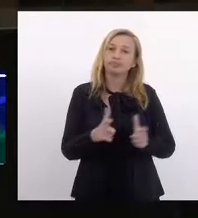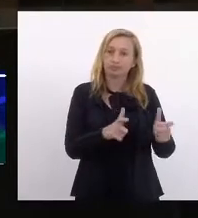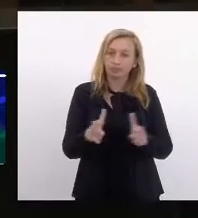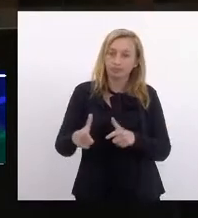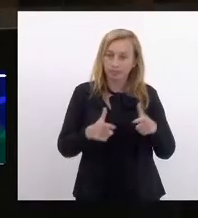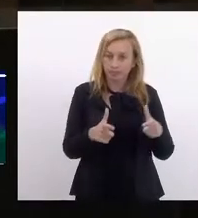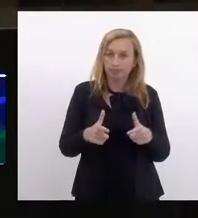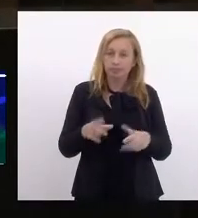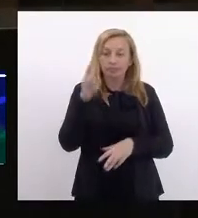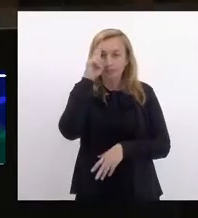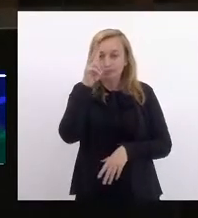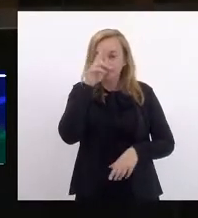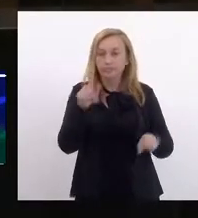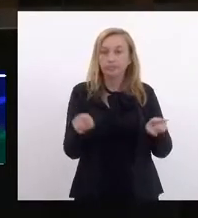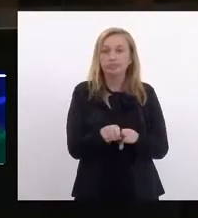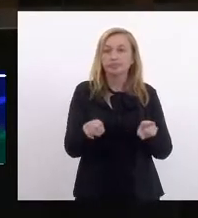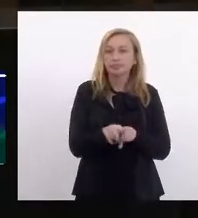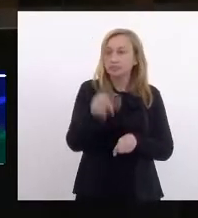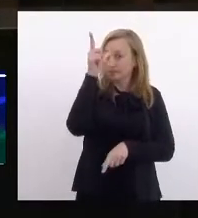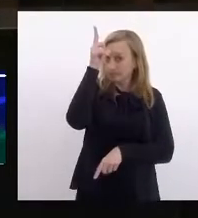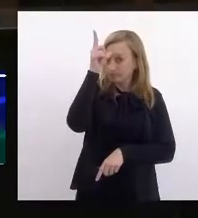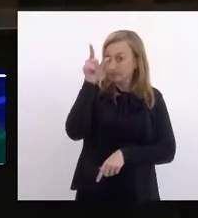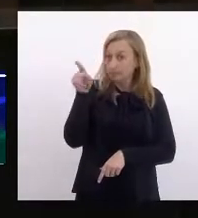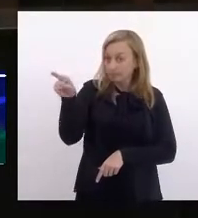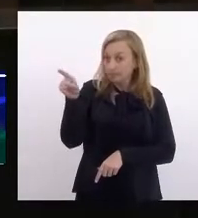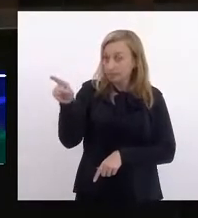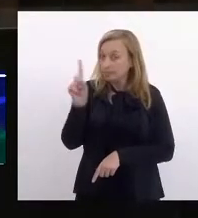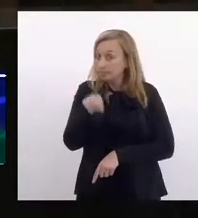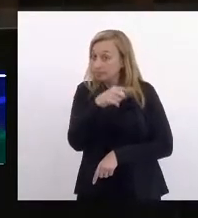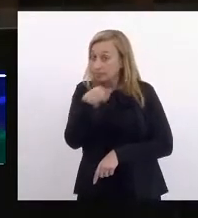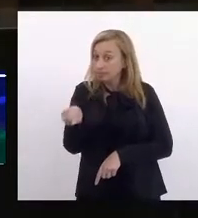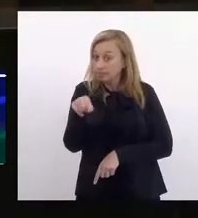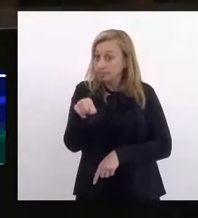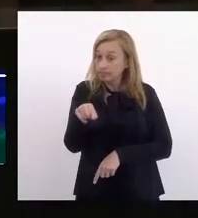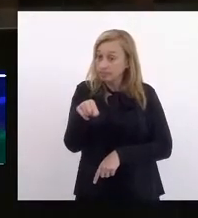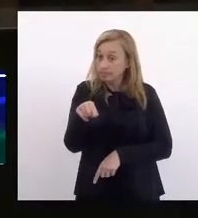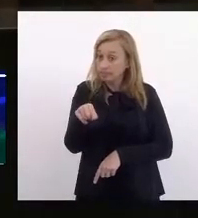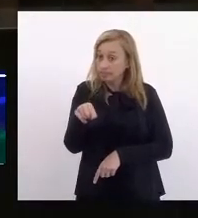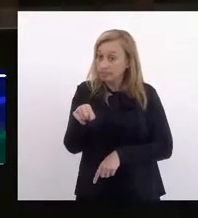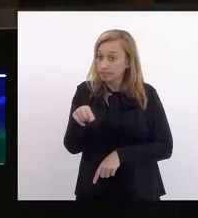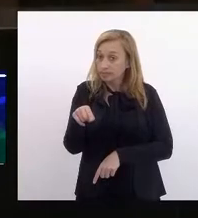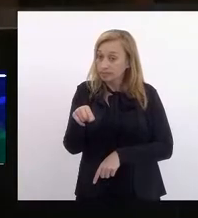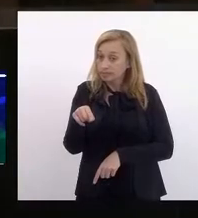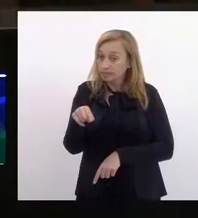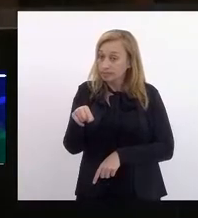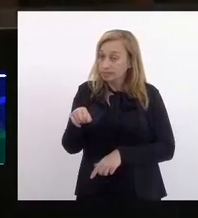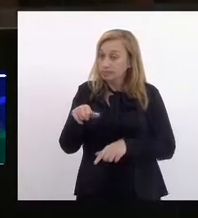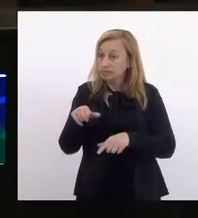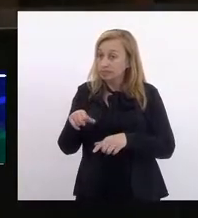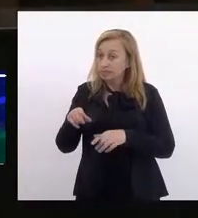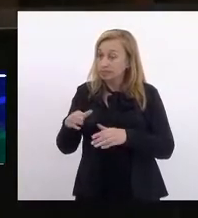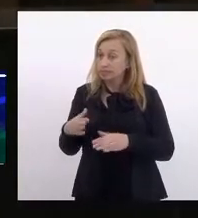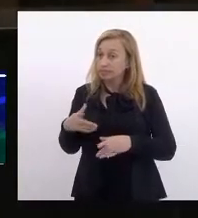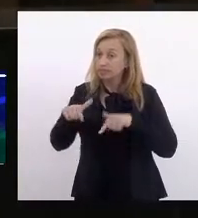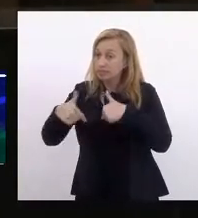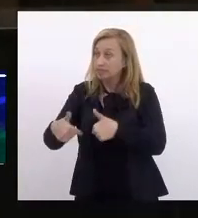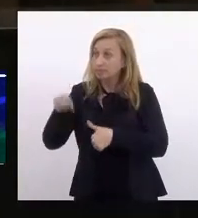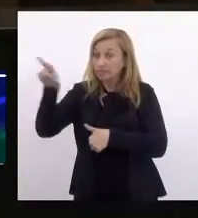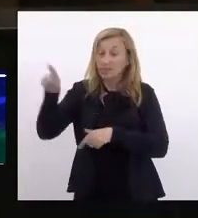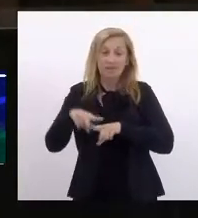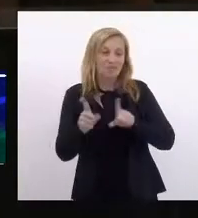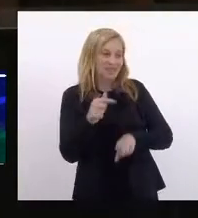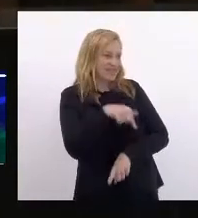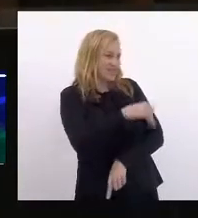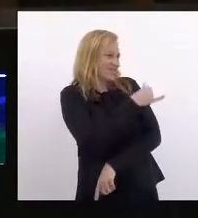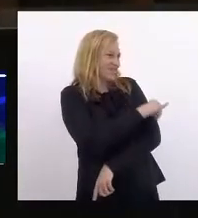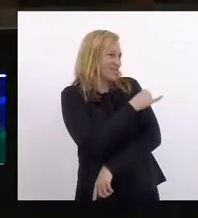territórios. Lembrar também que na Alemanha ela foi proibida de ser instalada, mas o Rio de Janeiro disse que aqui